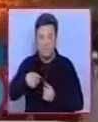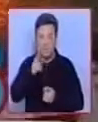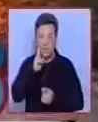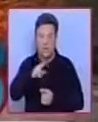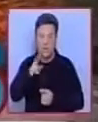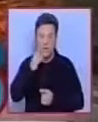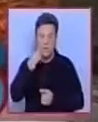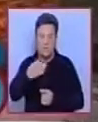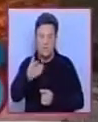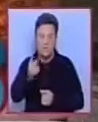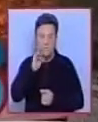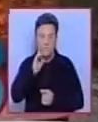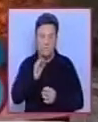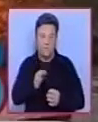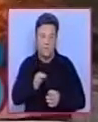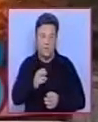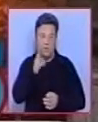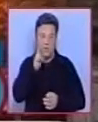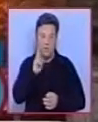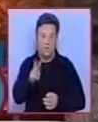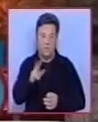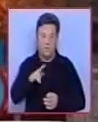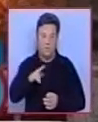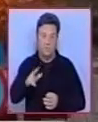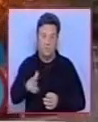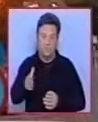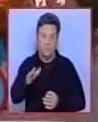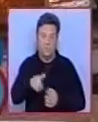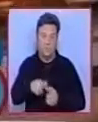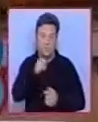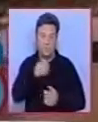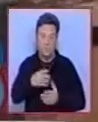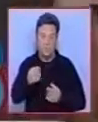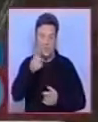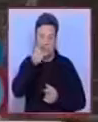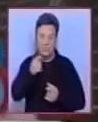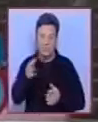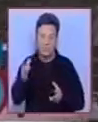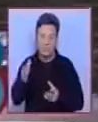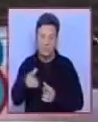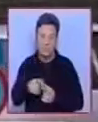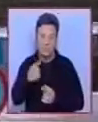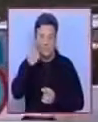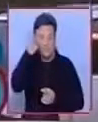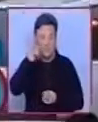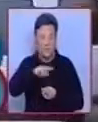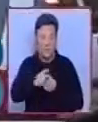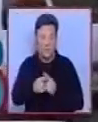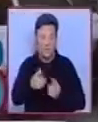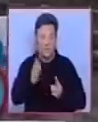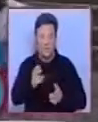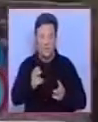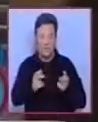natureza, a razão pela qual vale a pena as pessoas olharem para o país, um país cada vez mais despovoado e, portanto, pensar ao contrário, vir